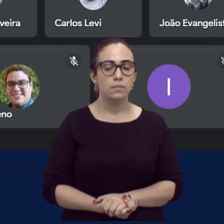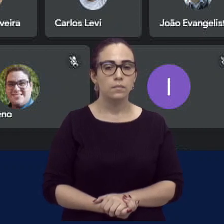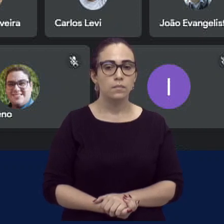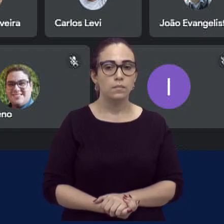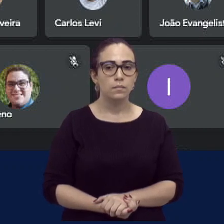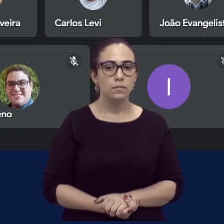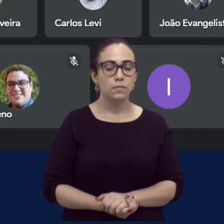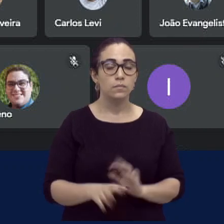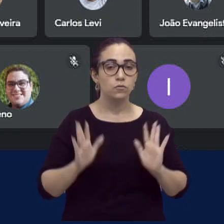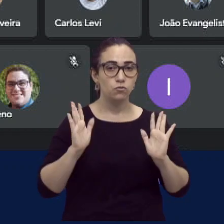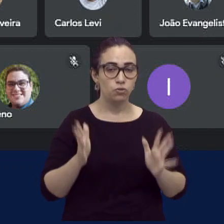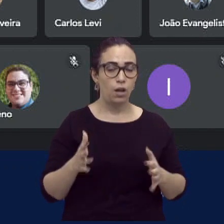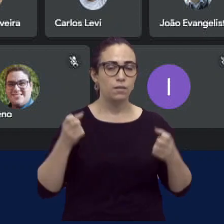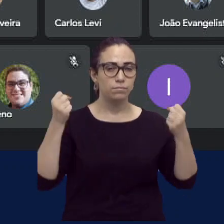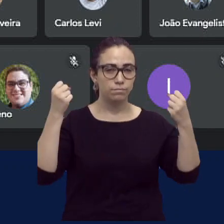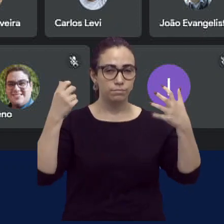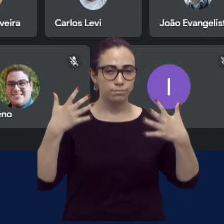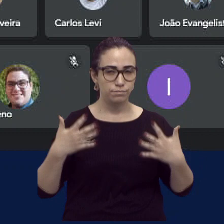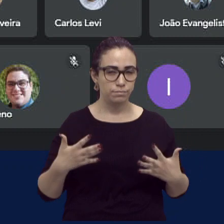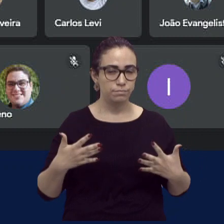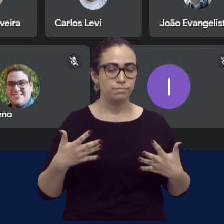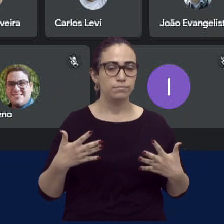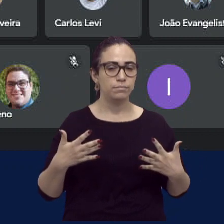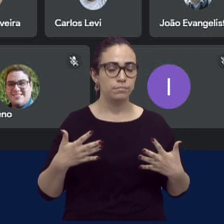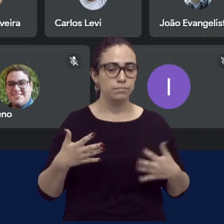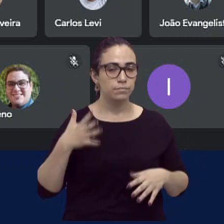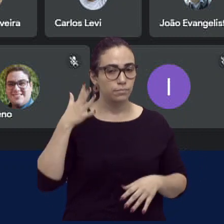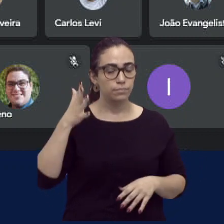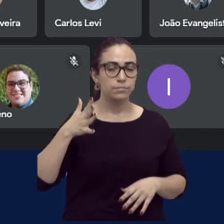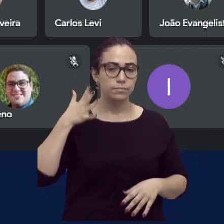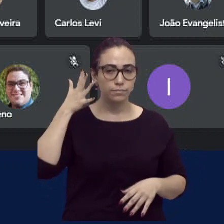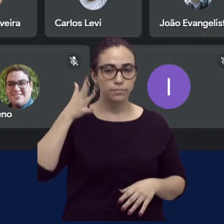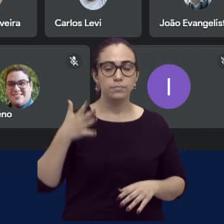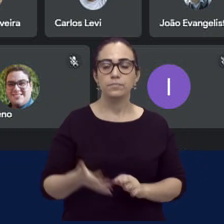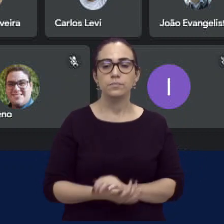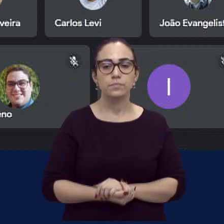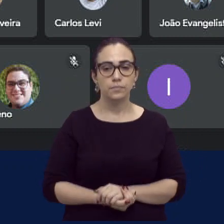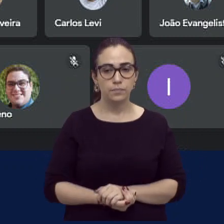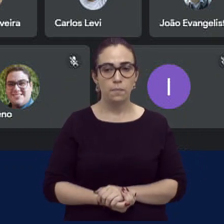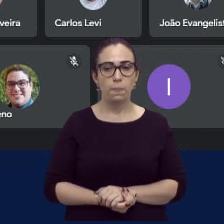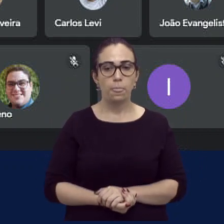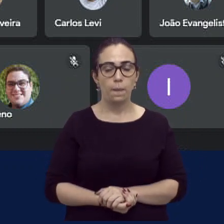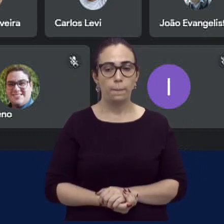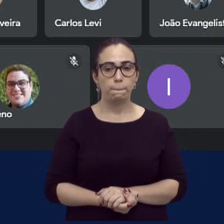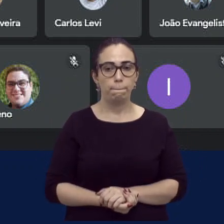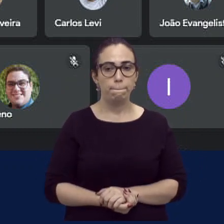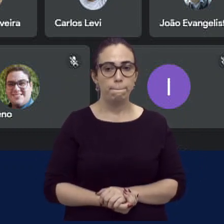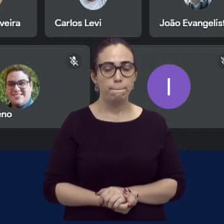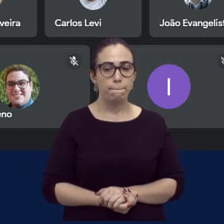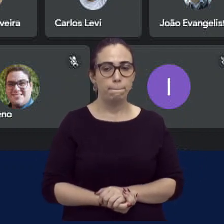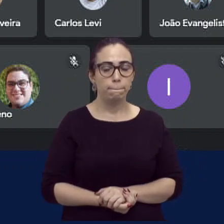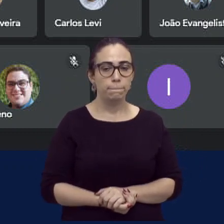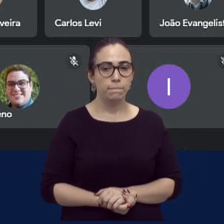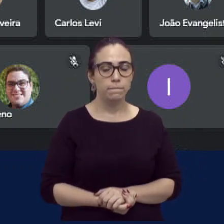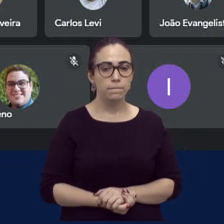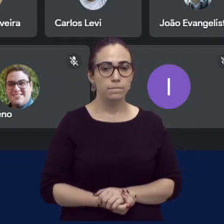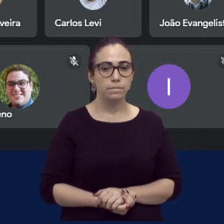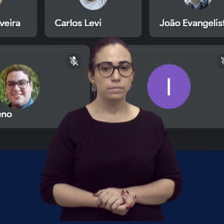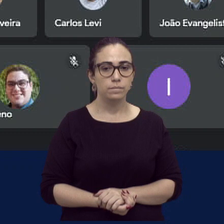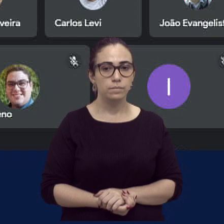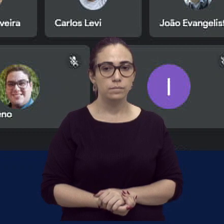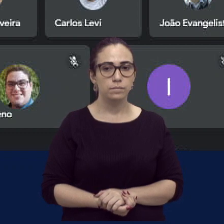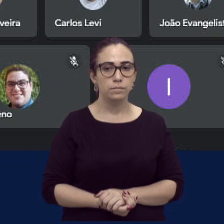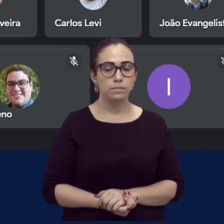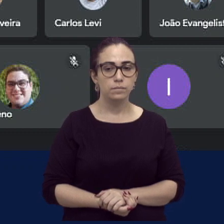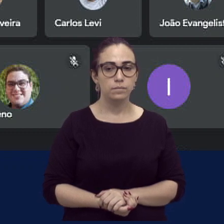vamos dizer assim, falando, né, como fala o popular cearense, dando esse pouquinho de refresco para